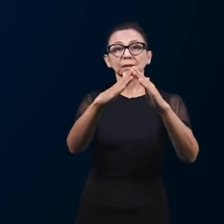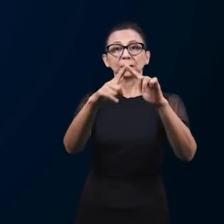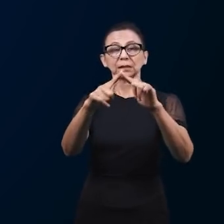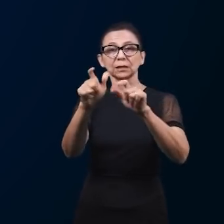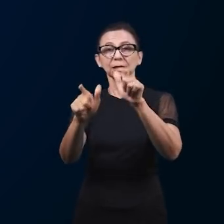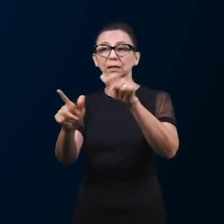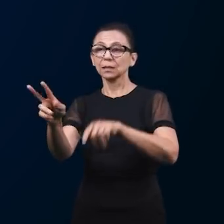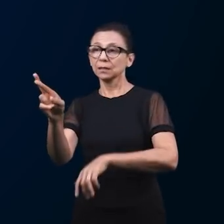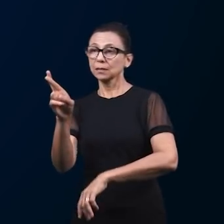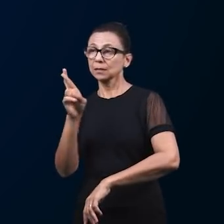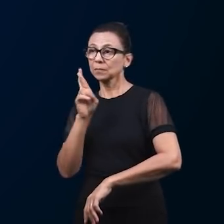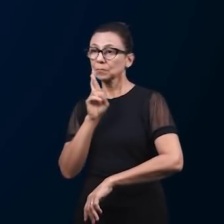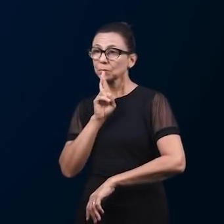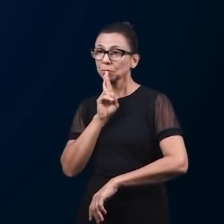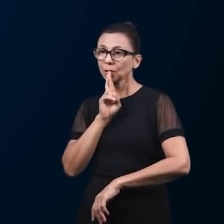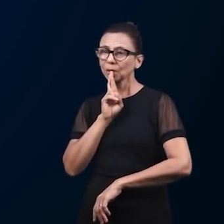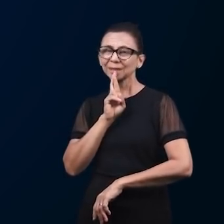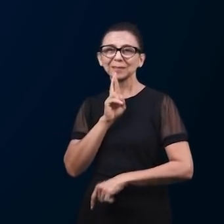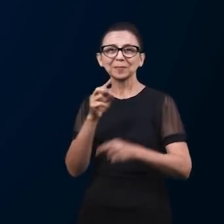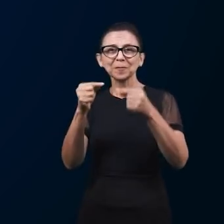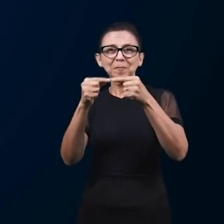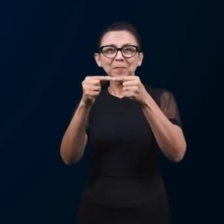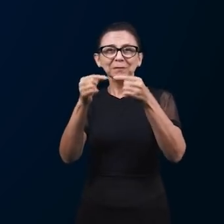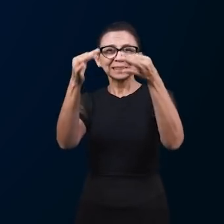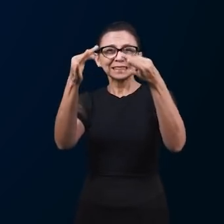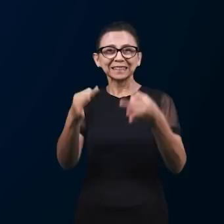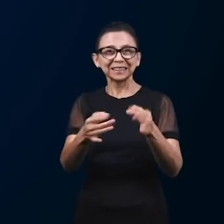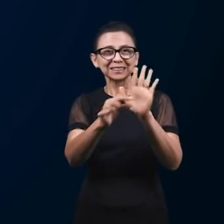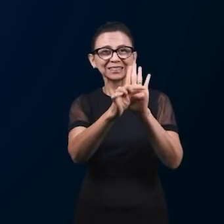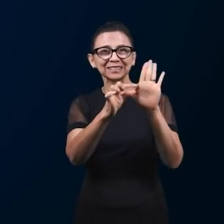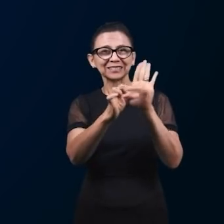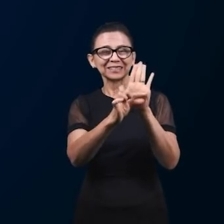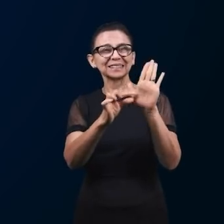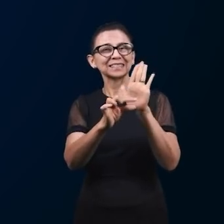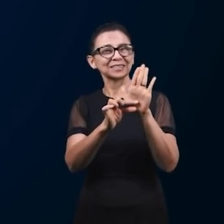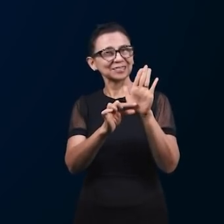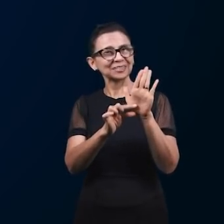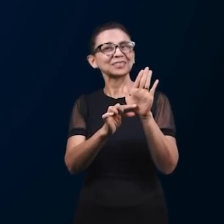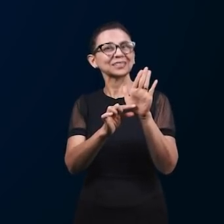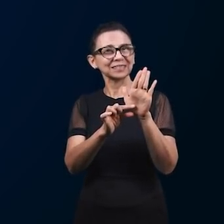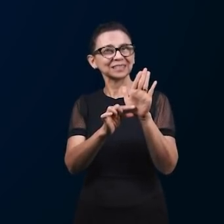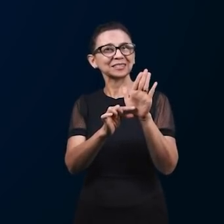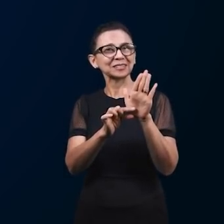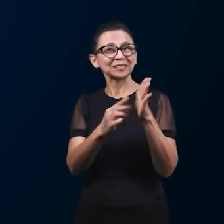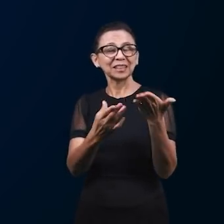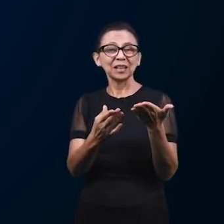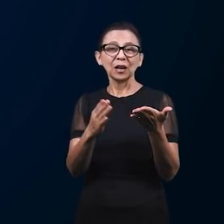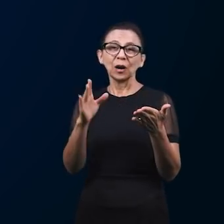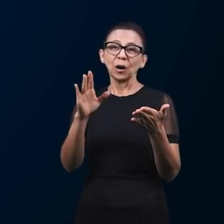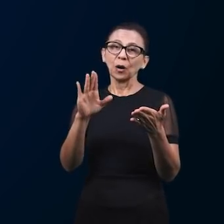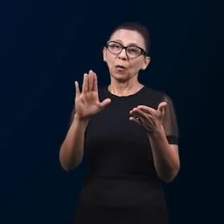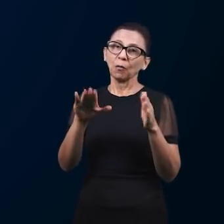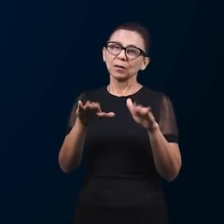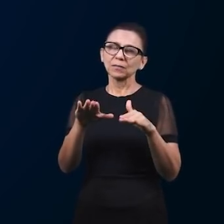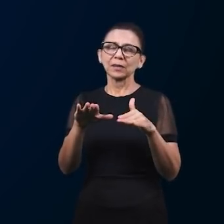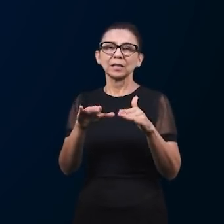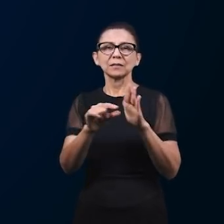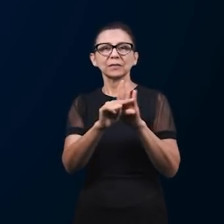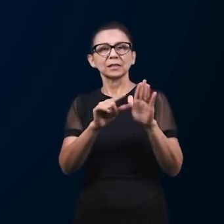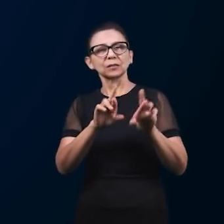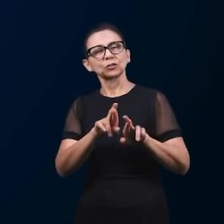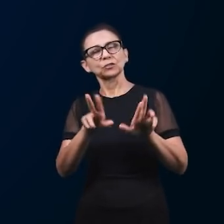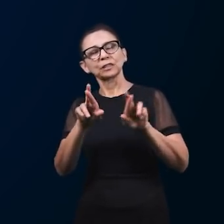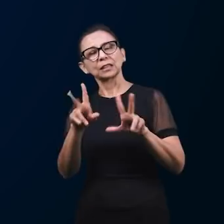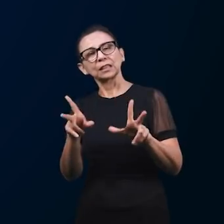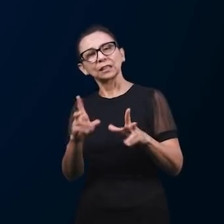de outras igrejas. Muitas vezes são exatamente os mesmos versículos, muitas vezes são versículos diferentes, são